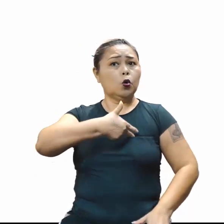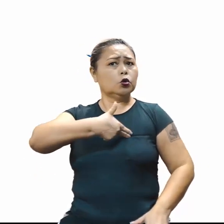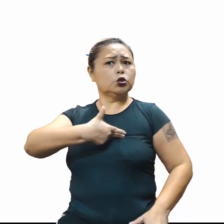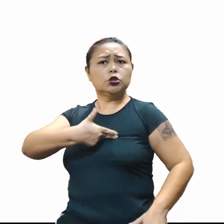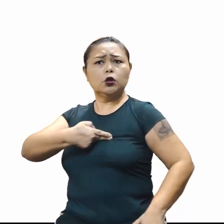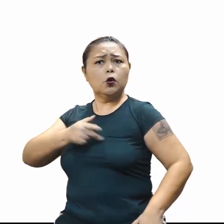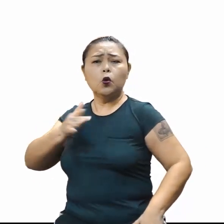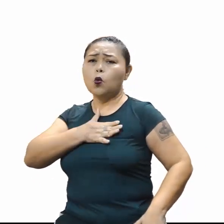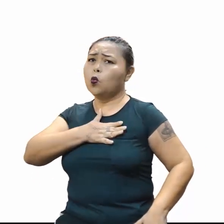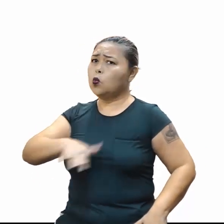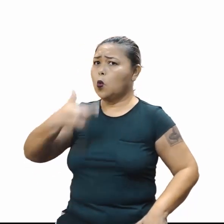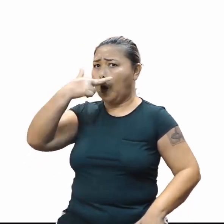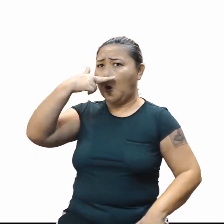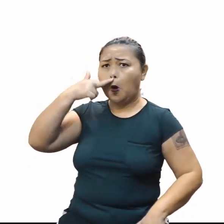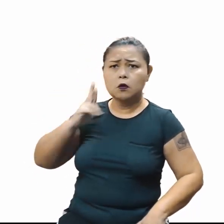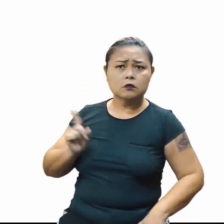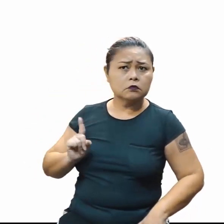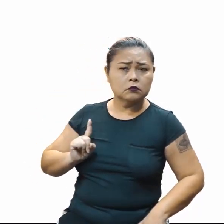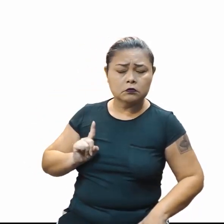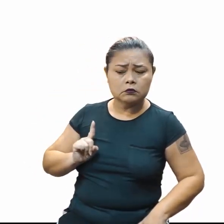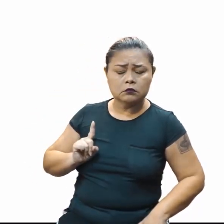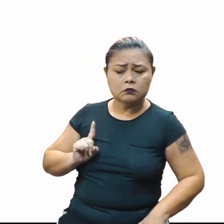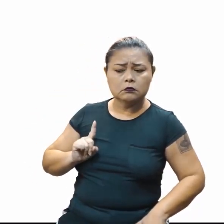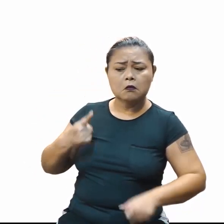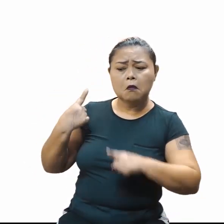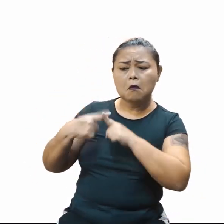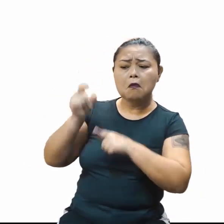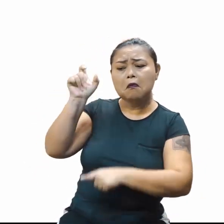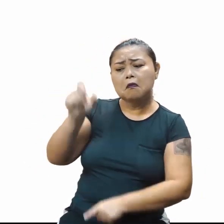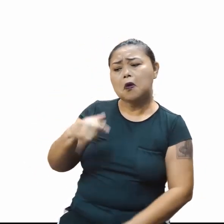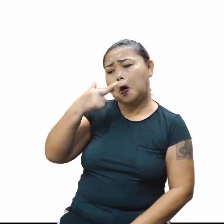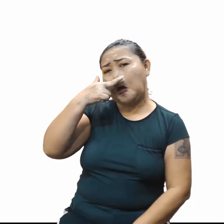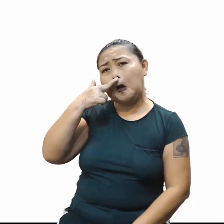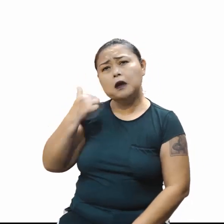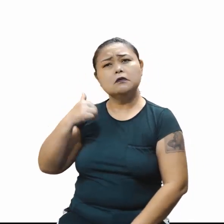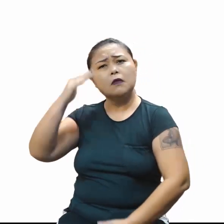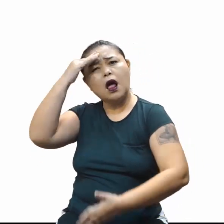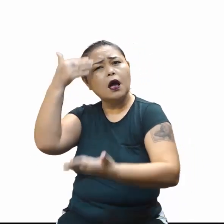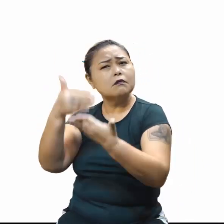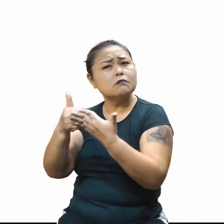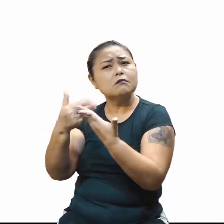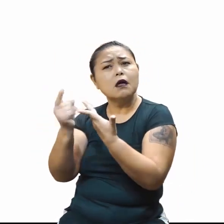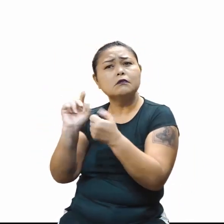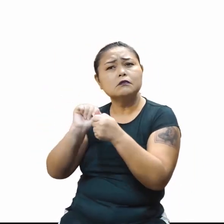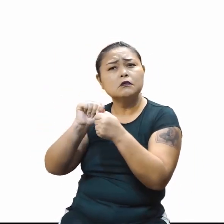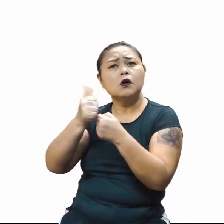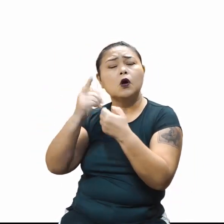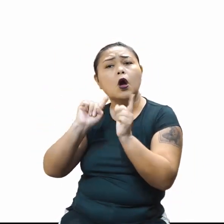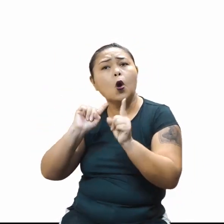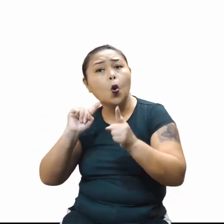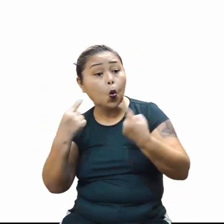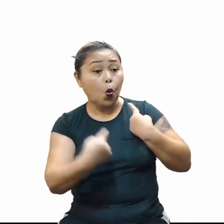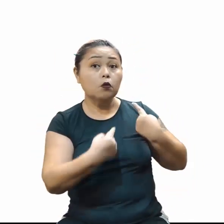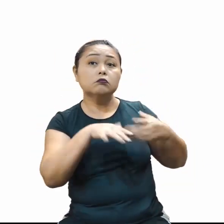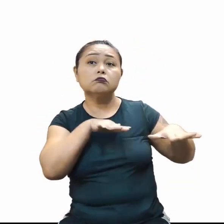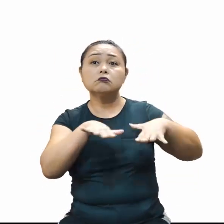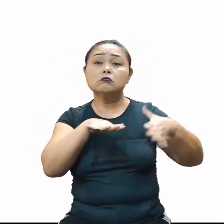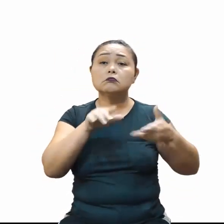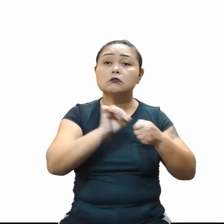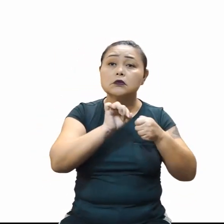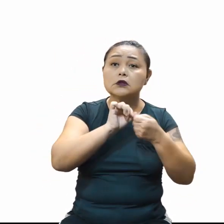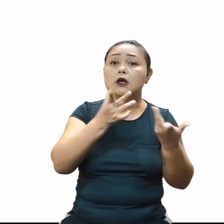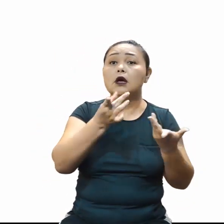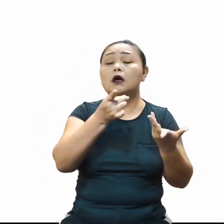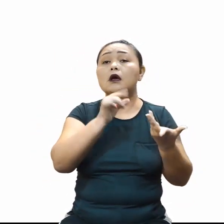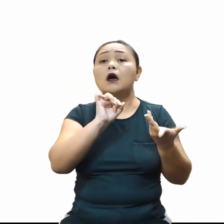muito do Rondon, porque ele era um legalista, positivista, ele era contra o movimento